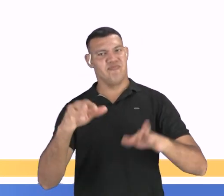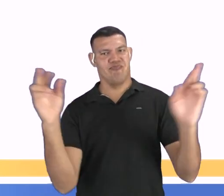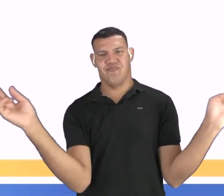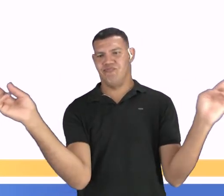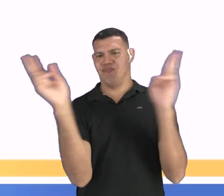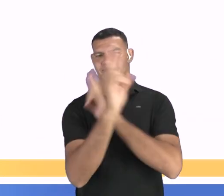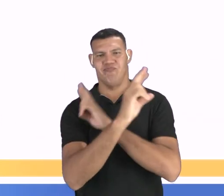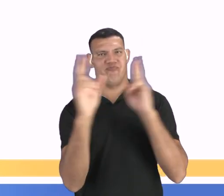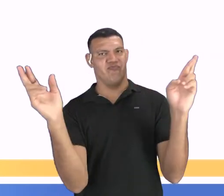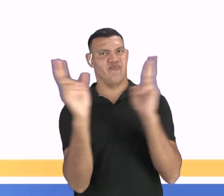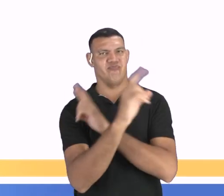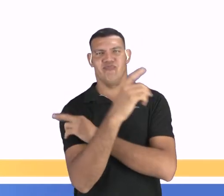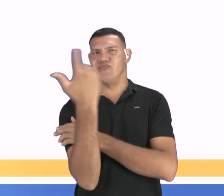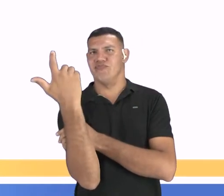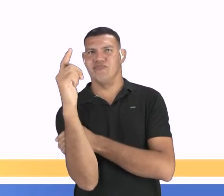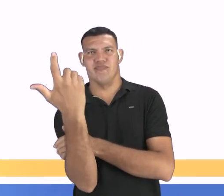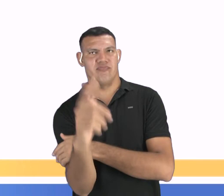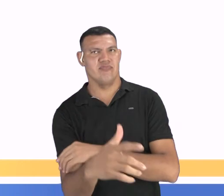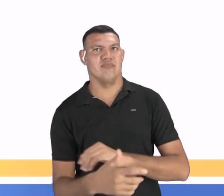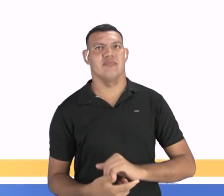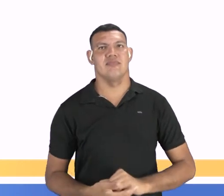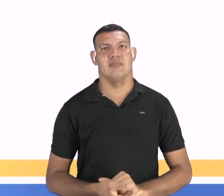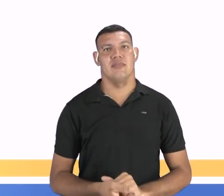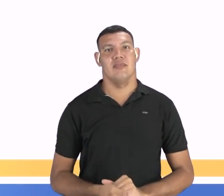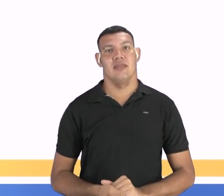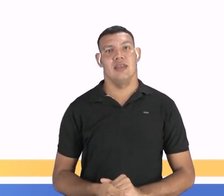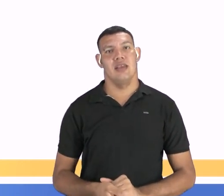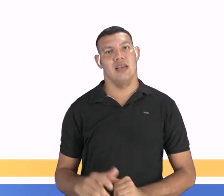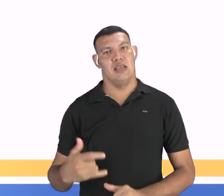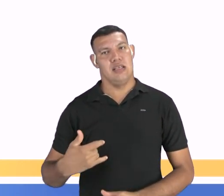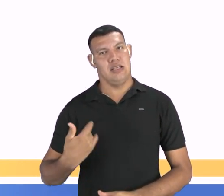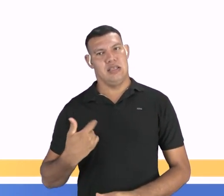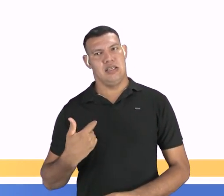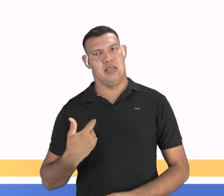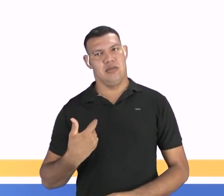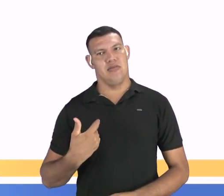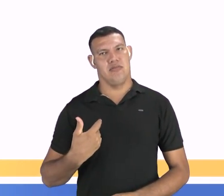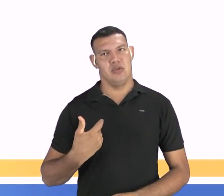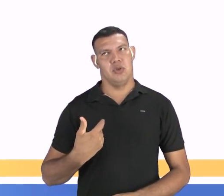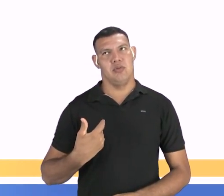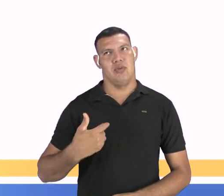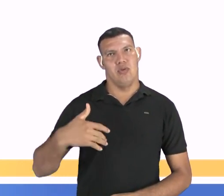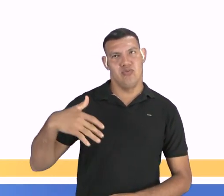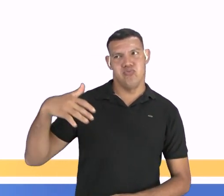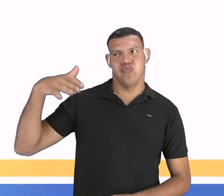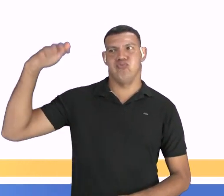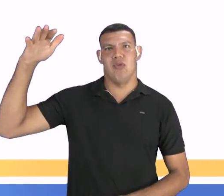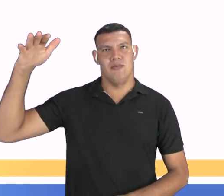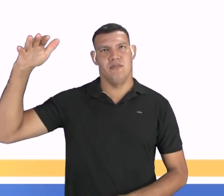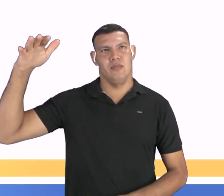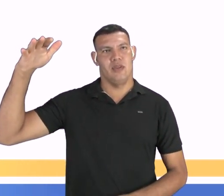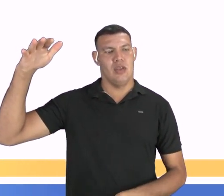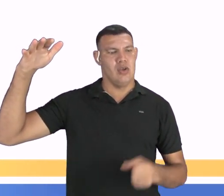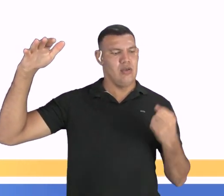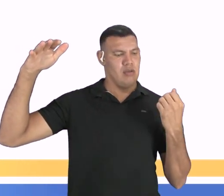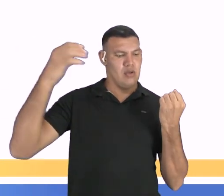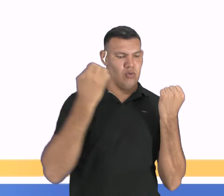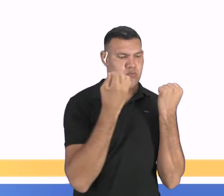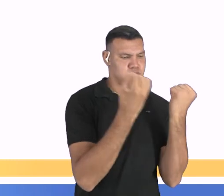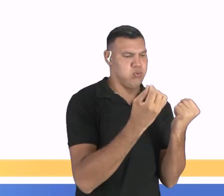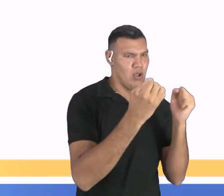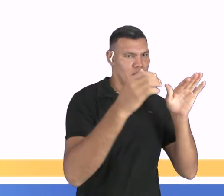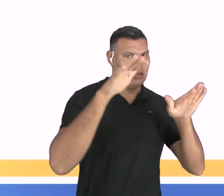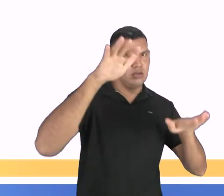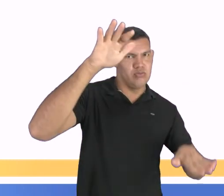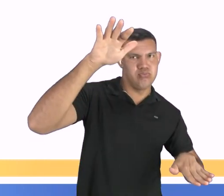né? Porque por mais que a idade aumente e o peso aumente, ou a idade aumente e